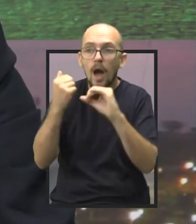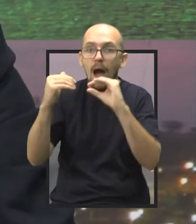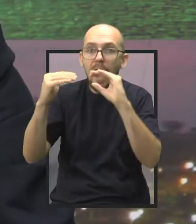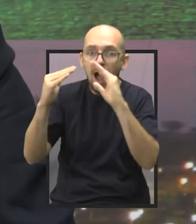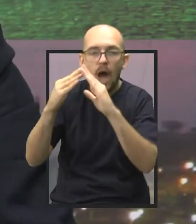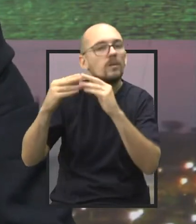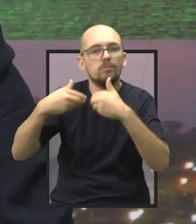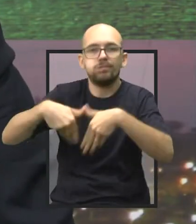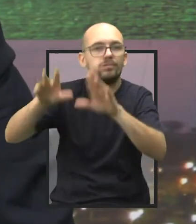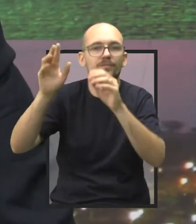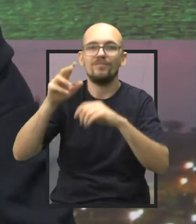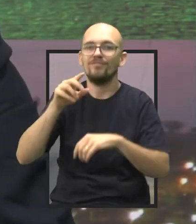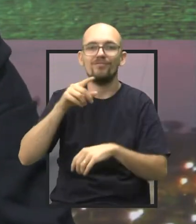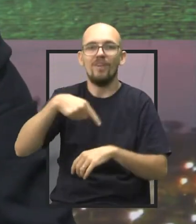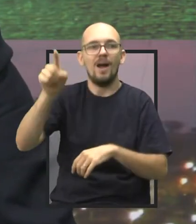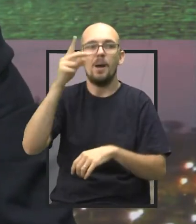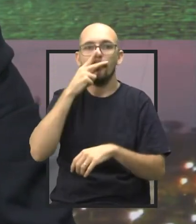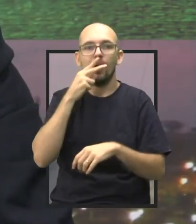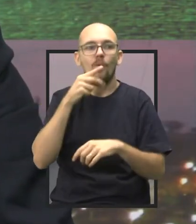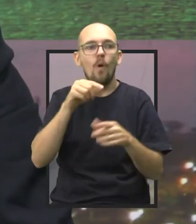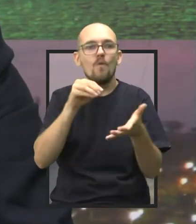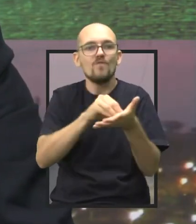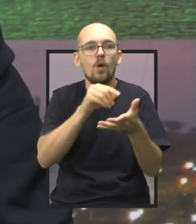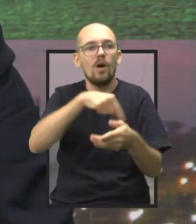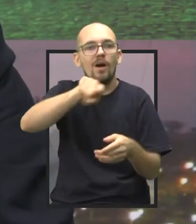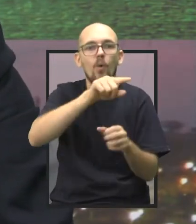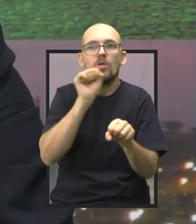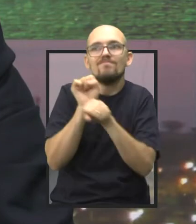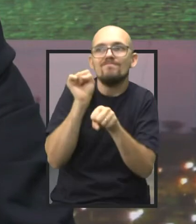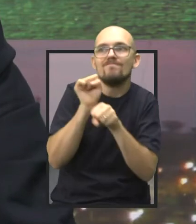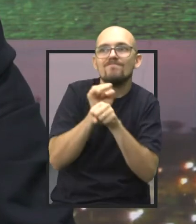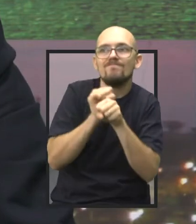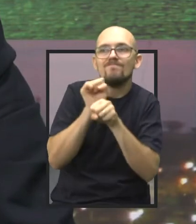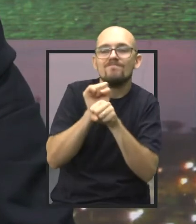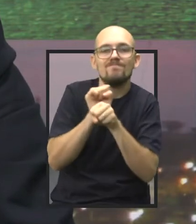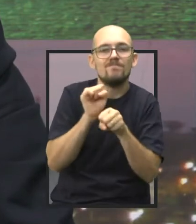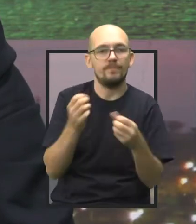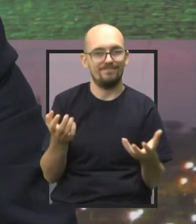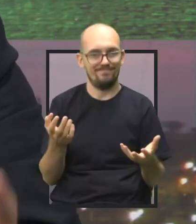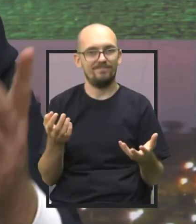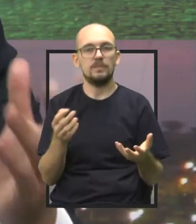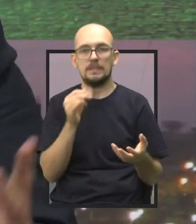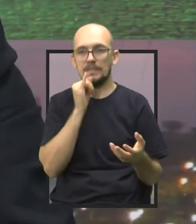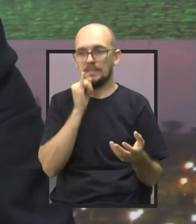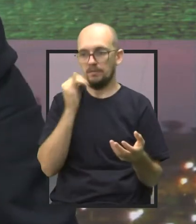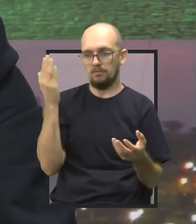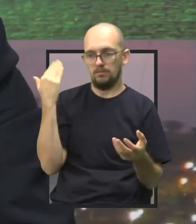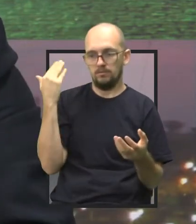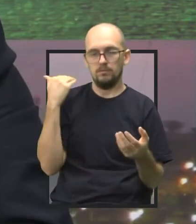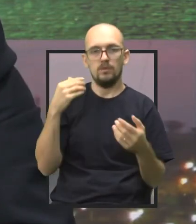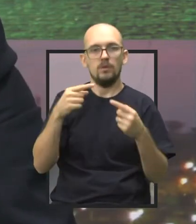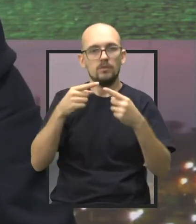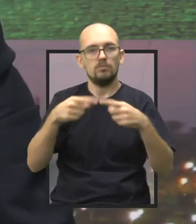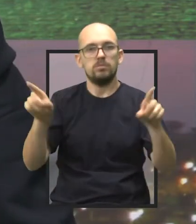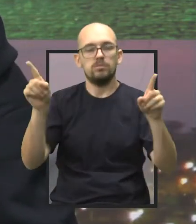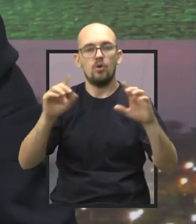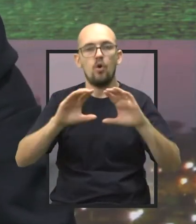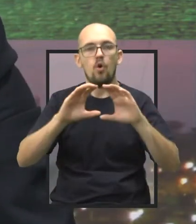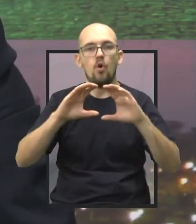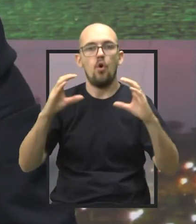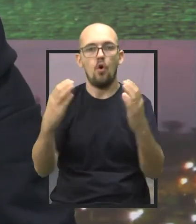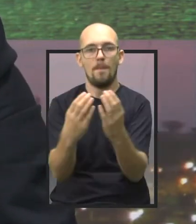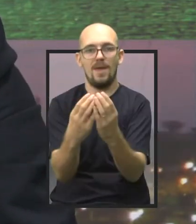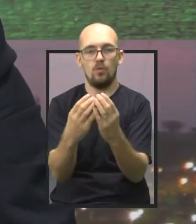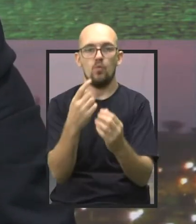sai. Diga-se de passagem que quando eu lancei os condomínios da faixa 1,5,